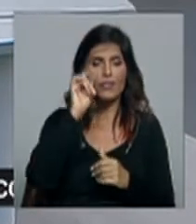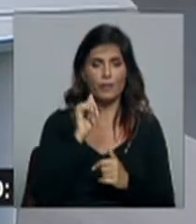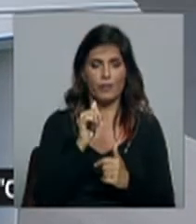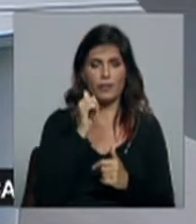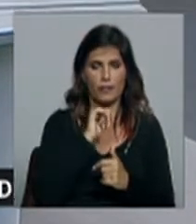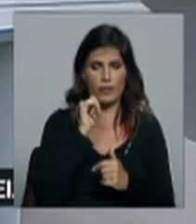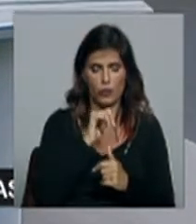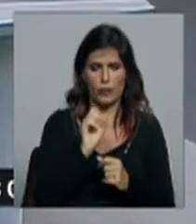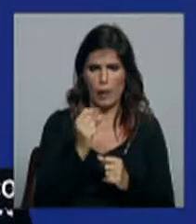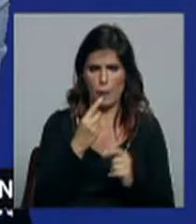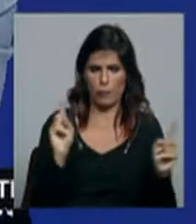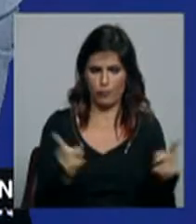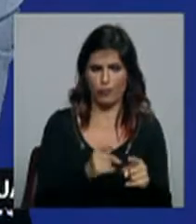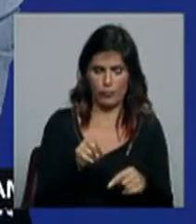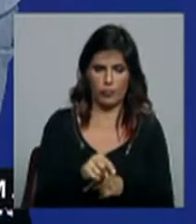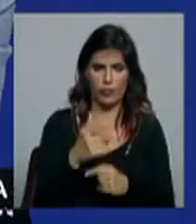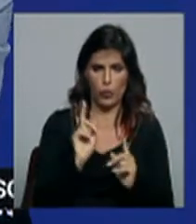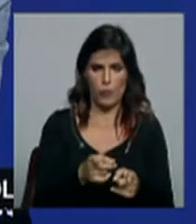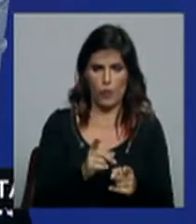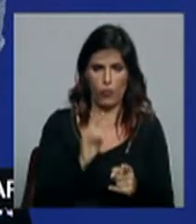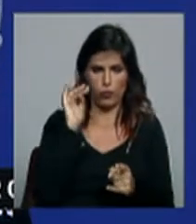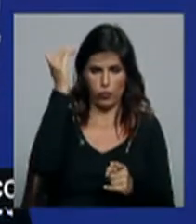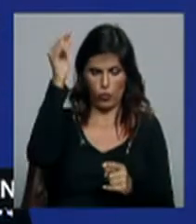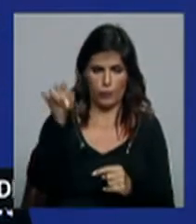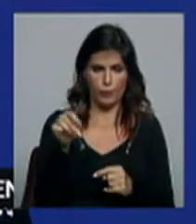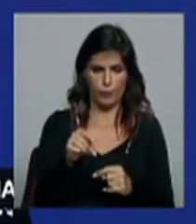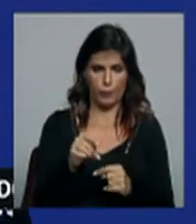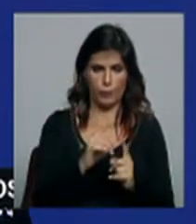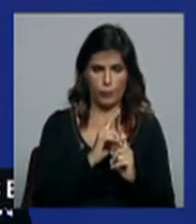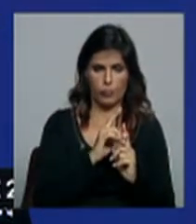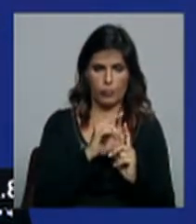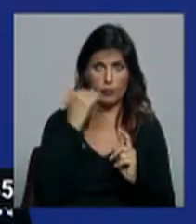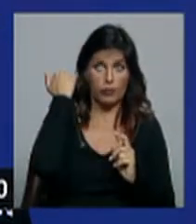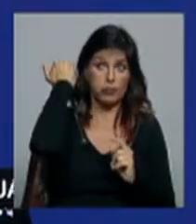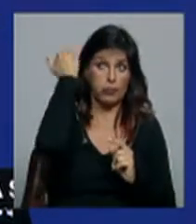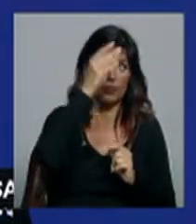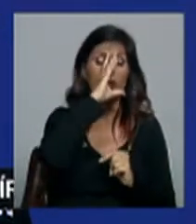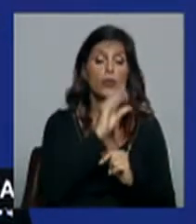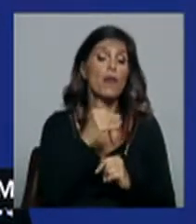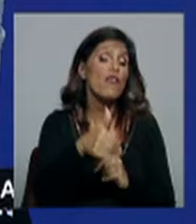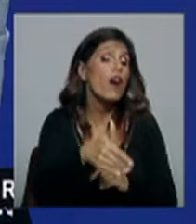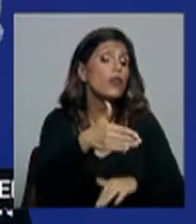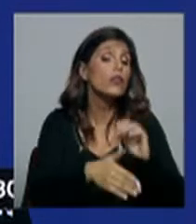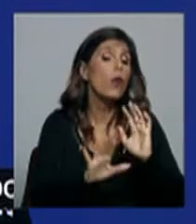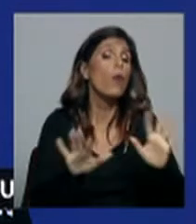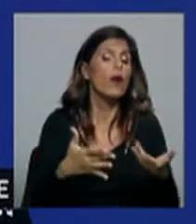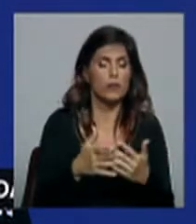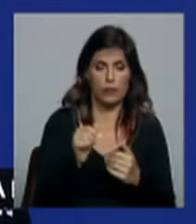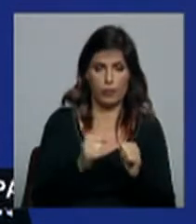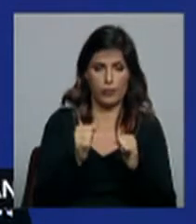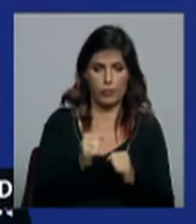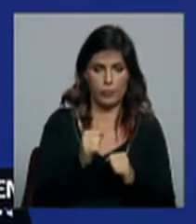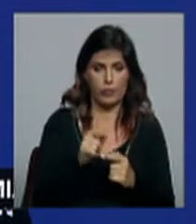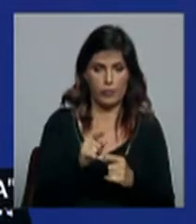Muito rapidamente, vamos começar primeiro com um futuro mais distante, que nós ainda não sabemos quando é que vai acontecer, mas foi feito um memorando de entendimento entre a Sierra